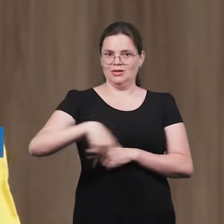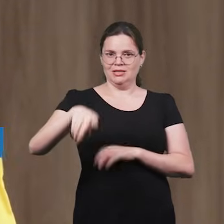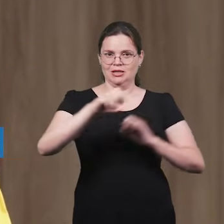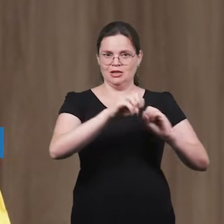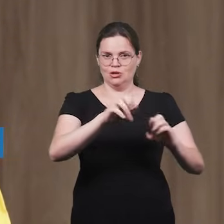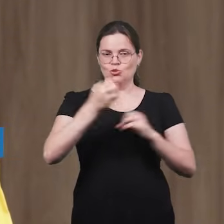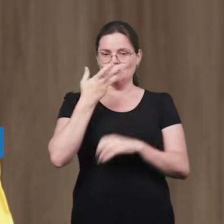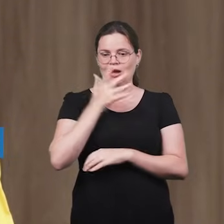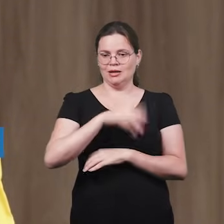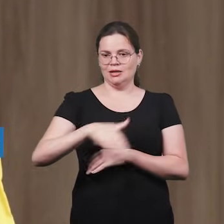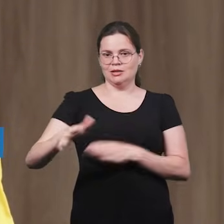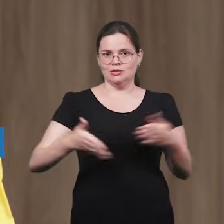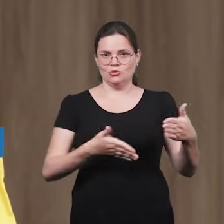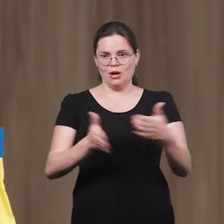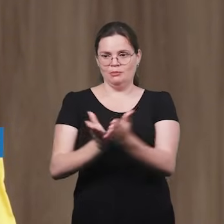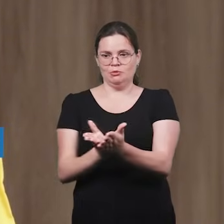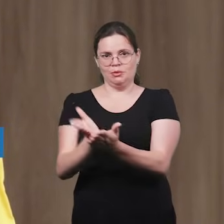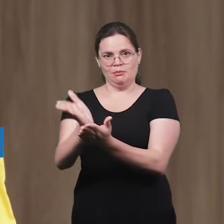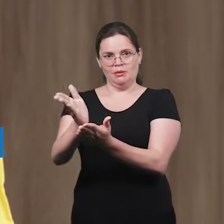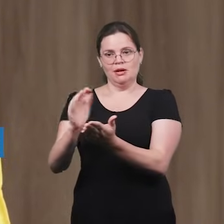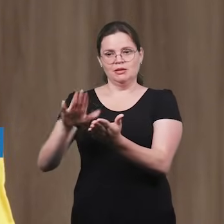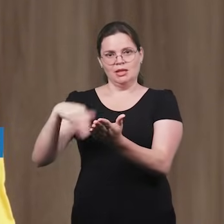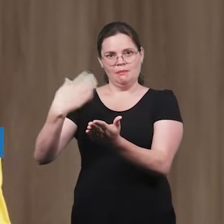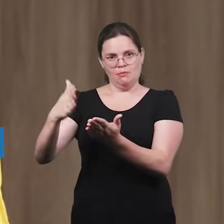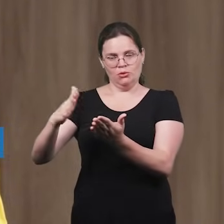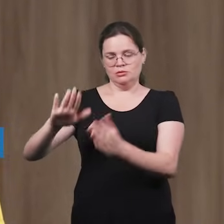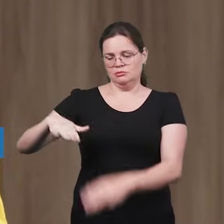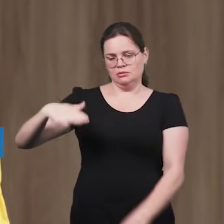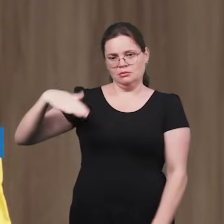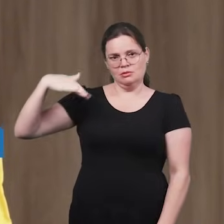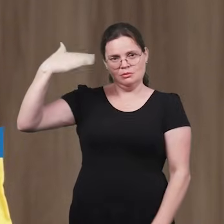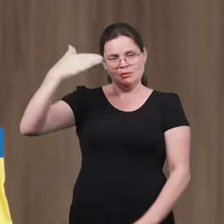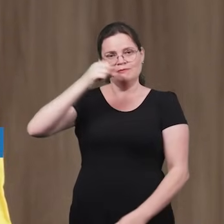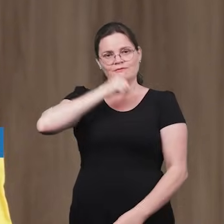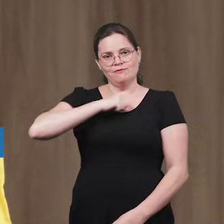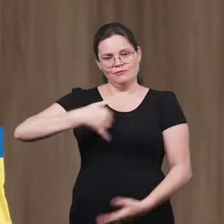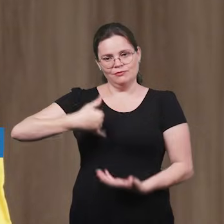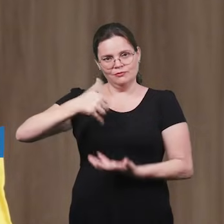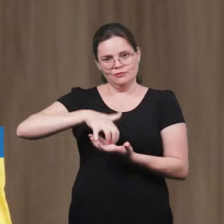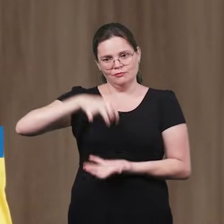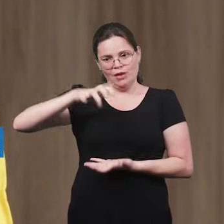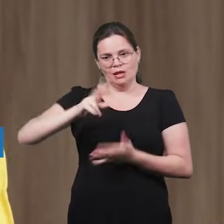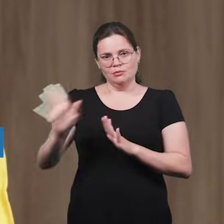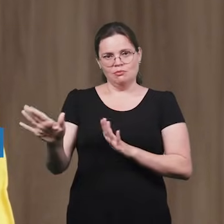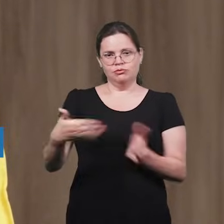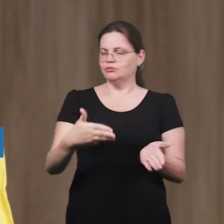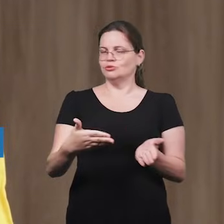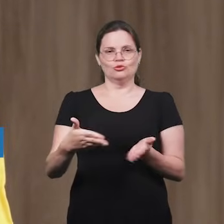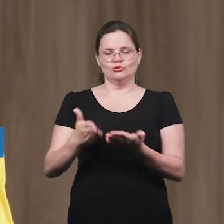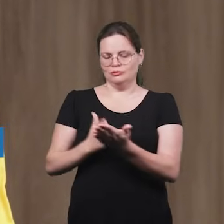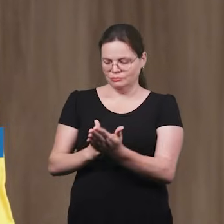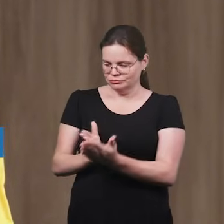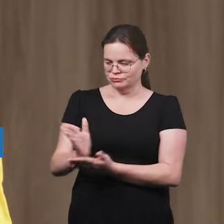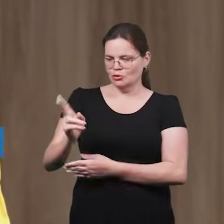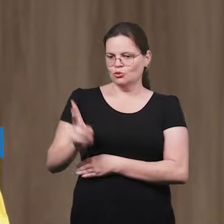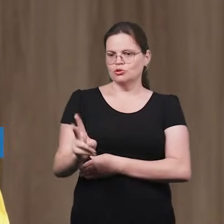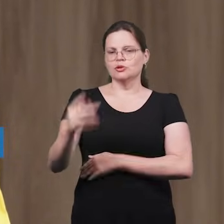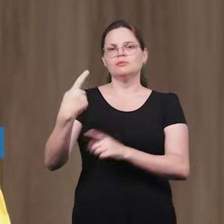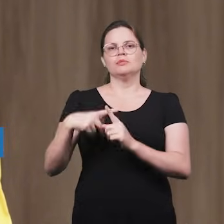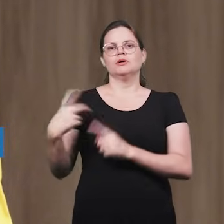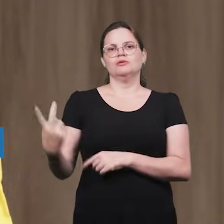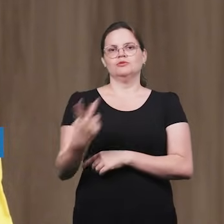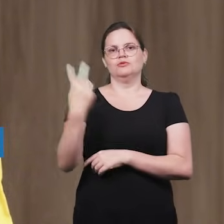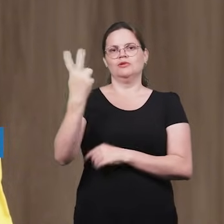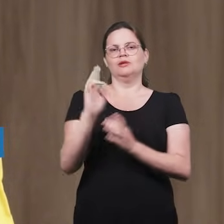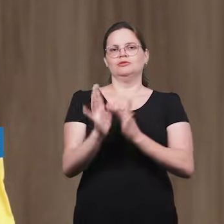caminho que ela deve andar e até quando envelhecer não se desviará dele, porque os valores de Cristo permanecerão